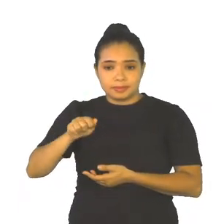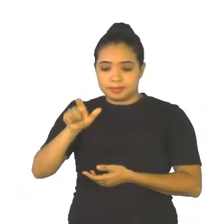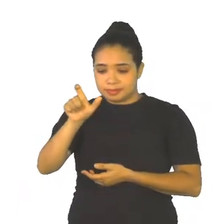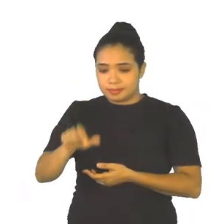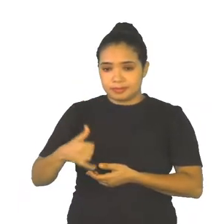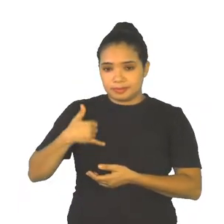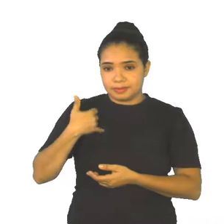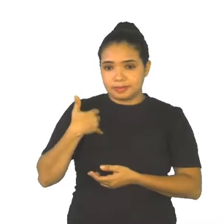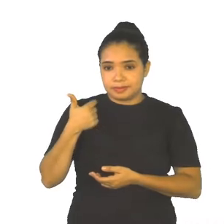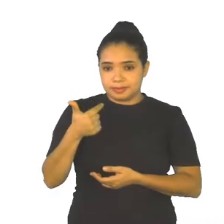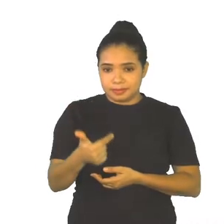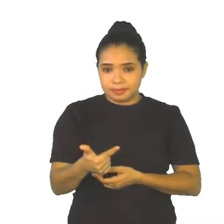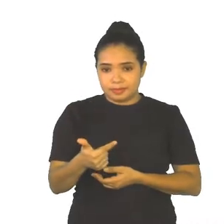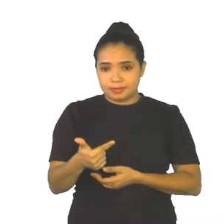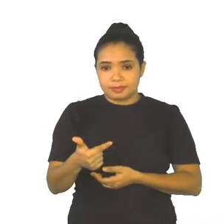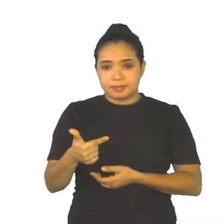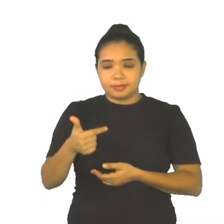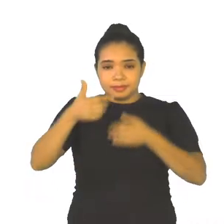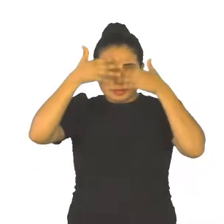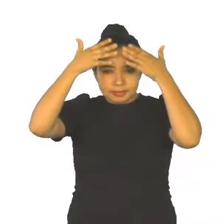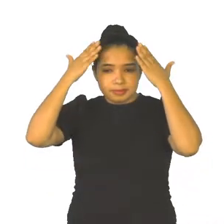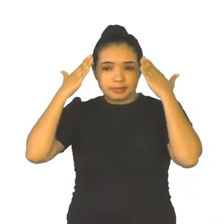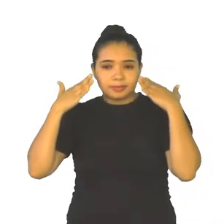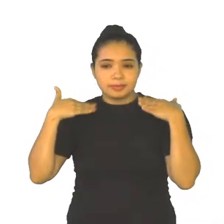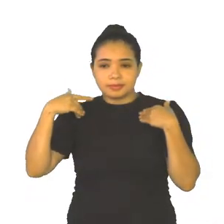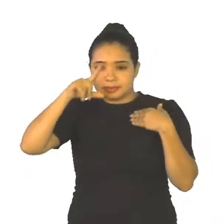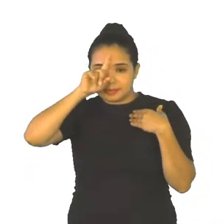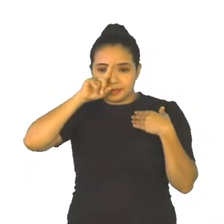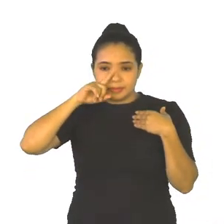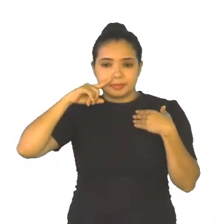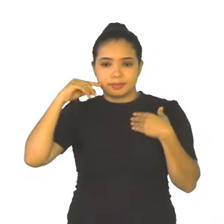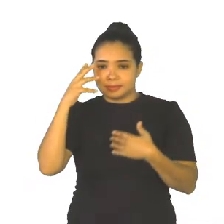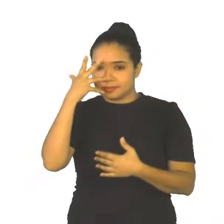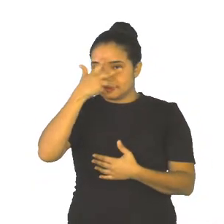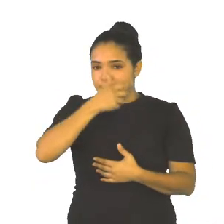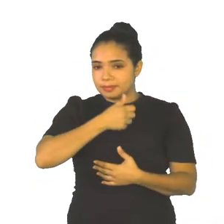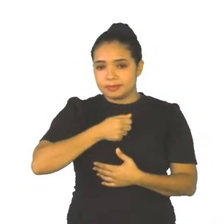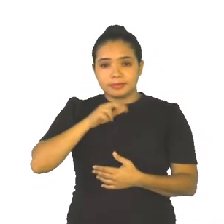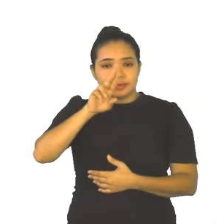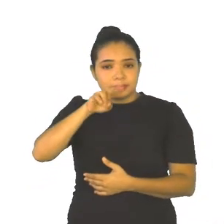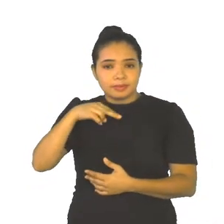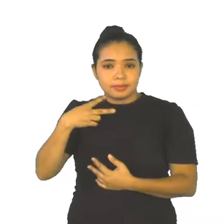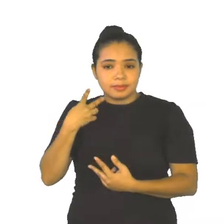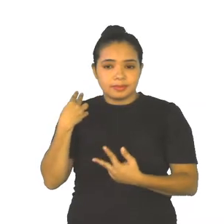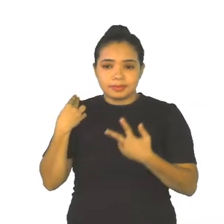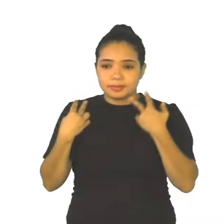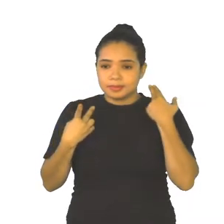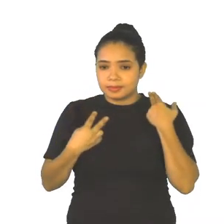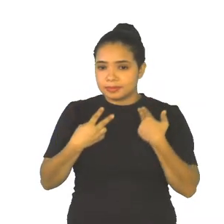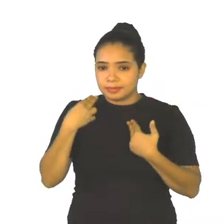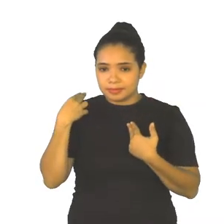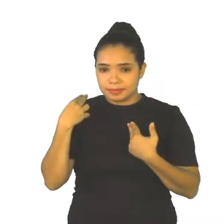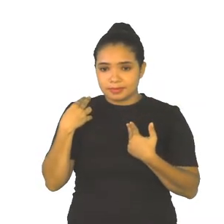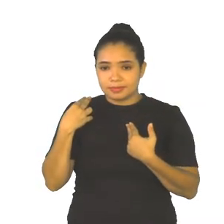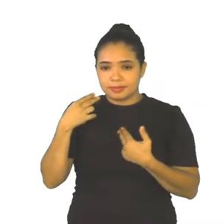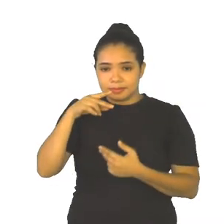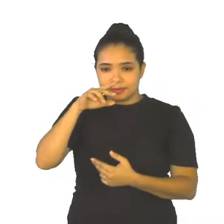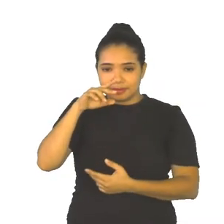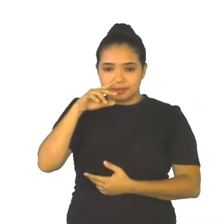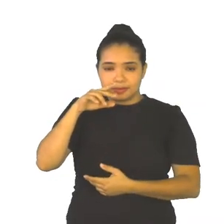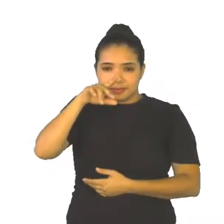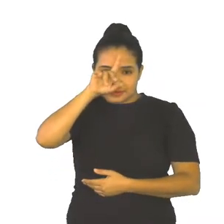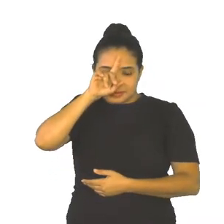anos. Loira, linda. Nunca tinha cortado os cabelos. Eram amarelos